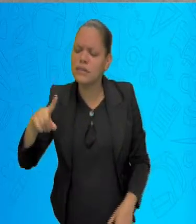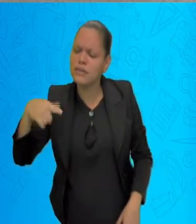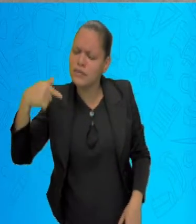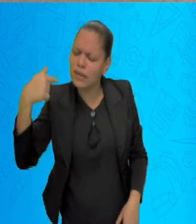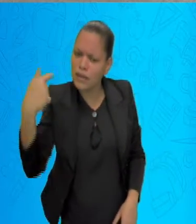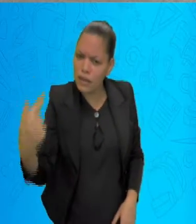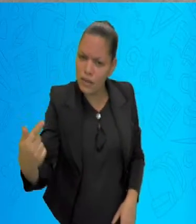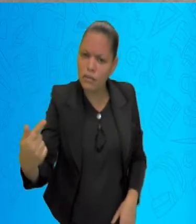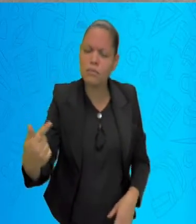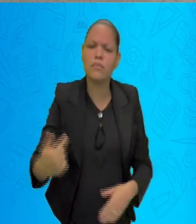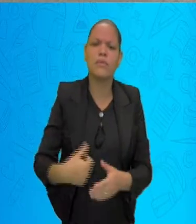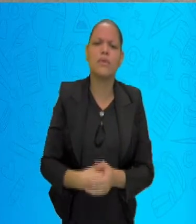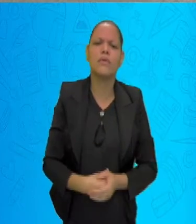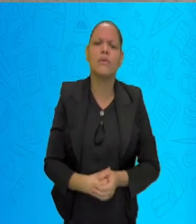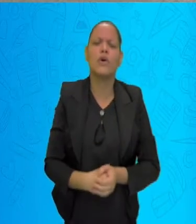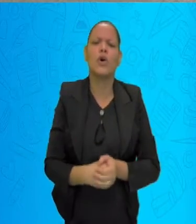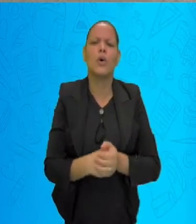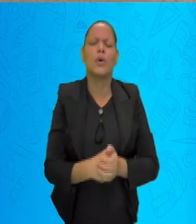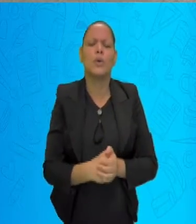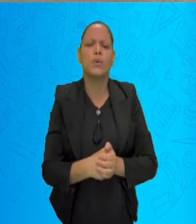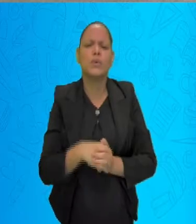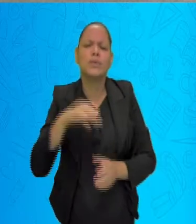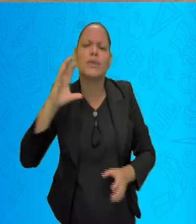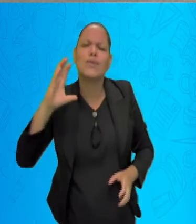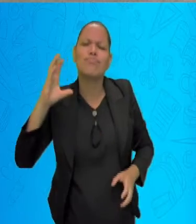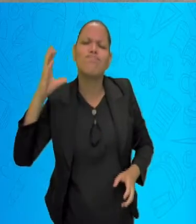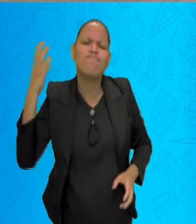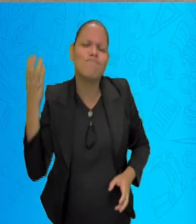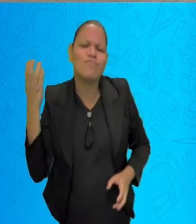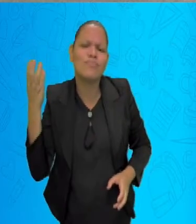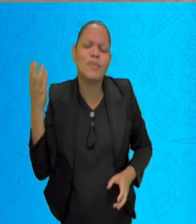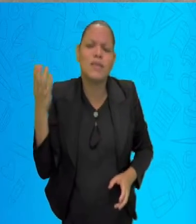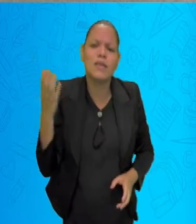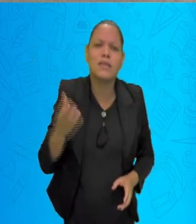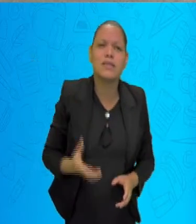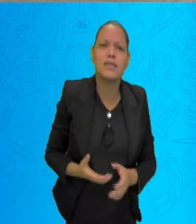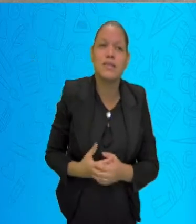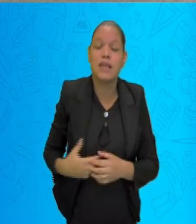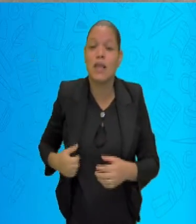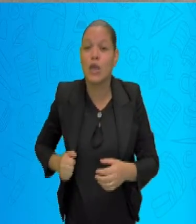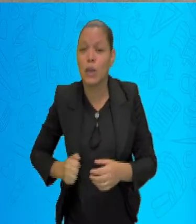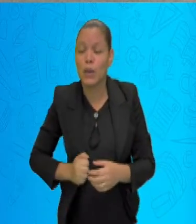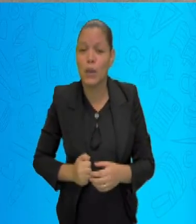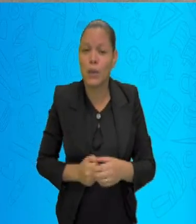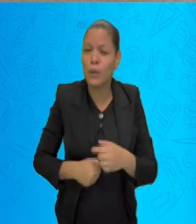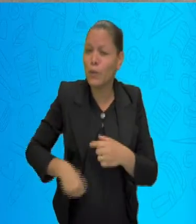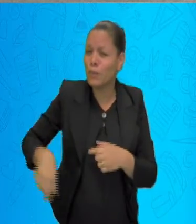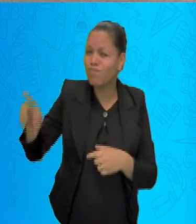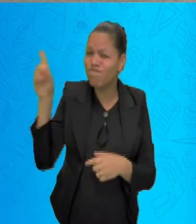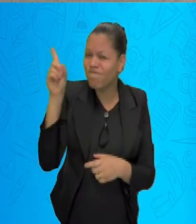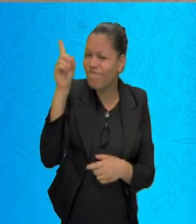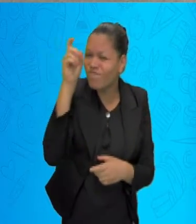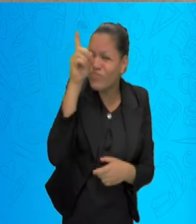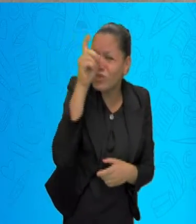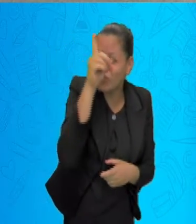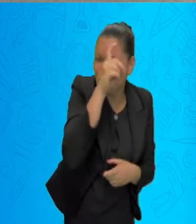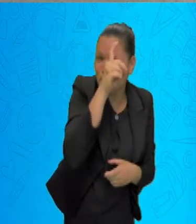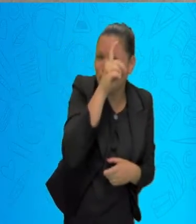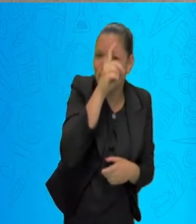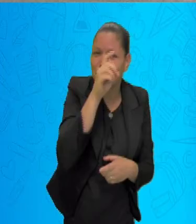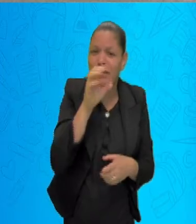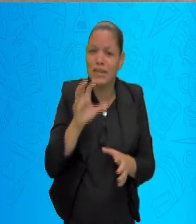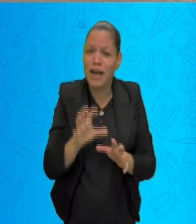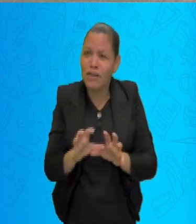século, aconteceu um caso emblemático e raro de independência no continente americano, o